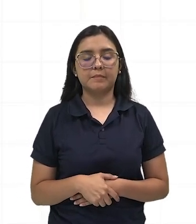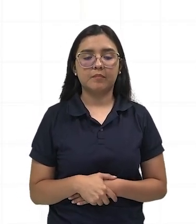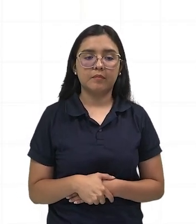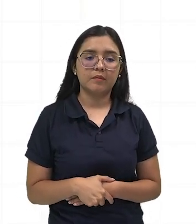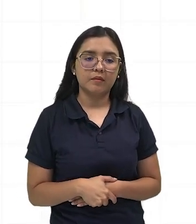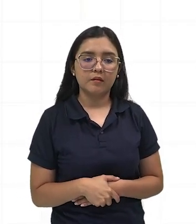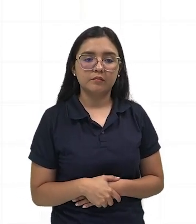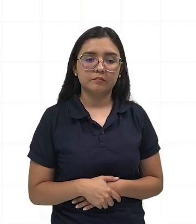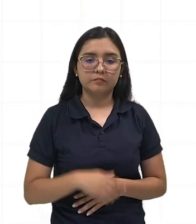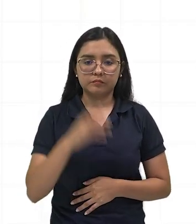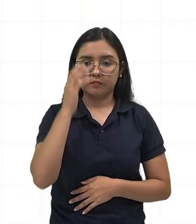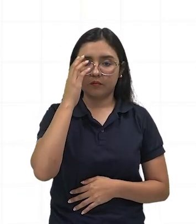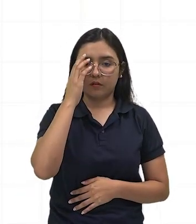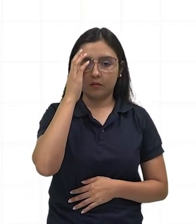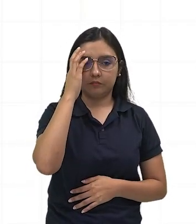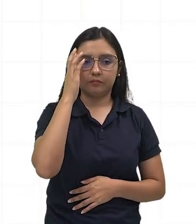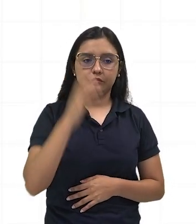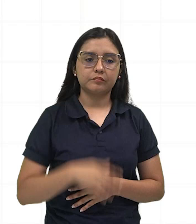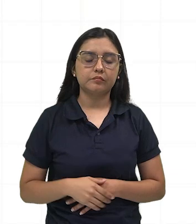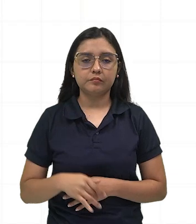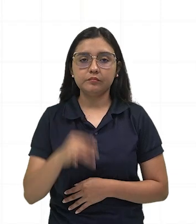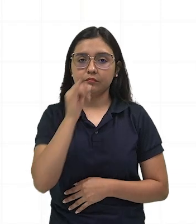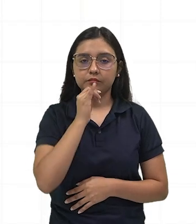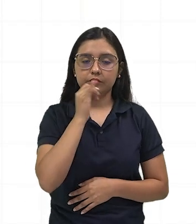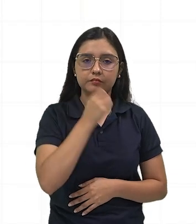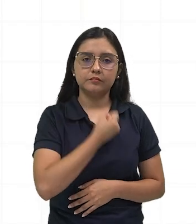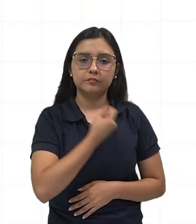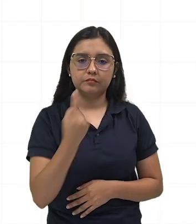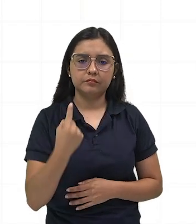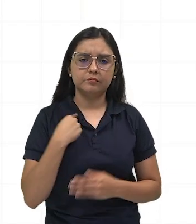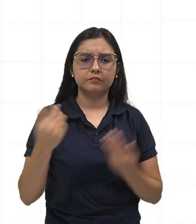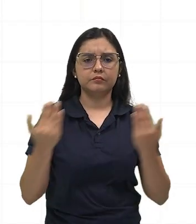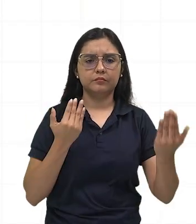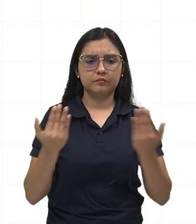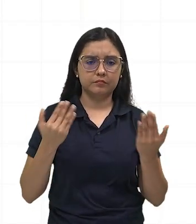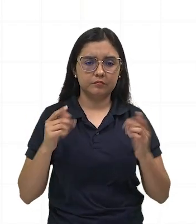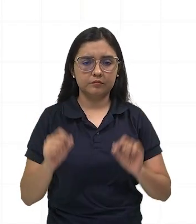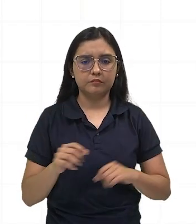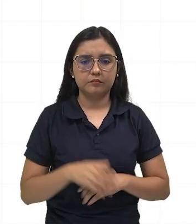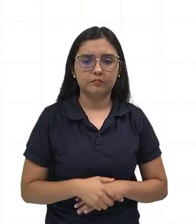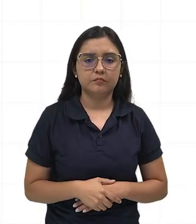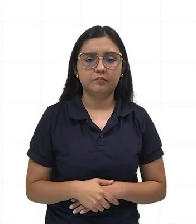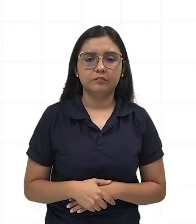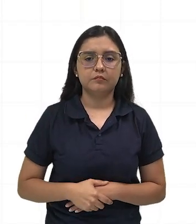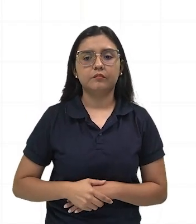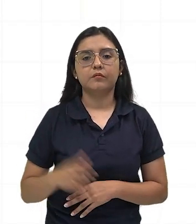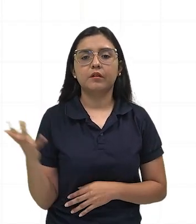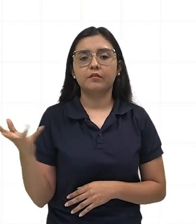aqui, nós vamos comparar as grandezas,